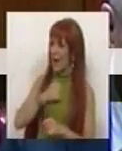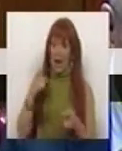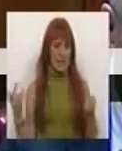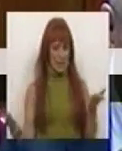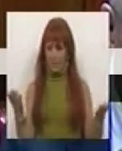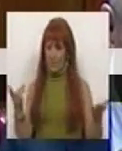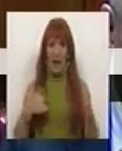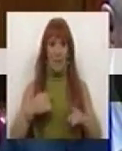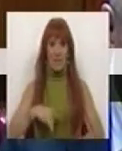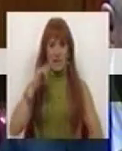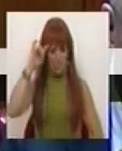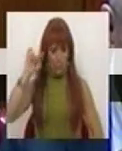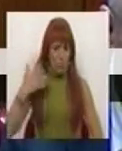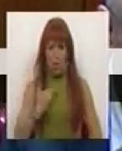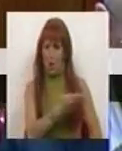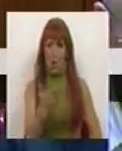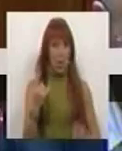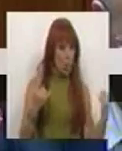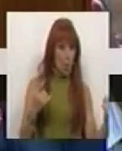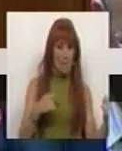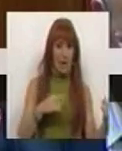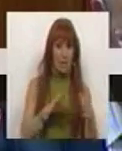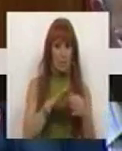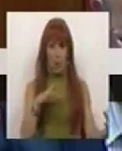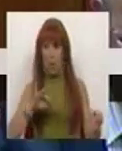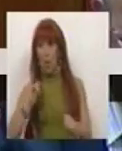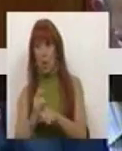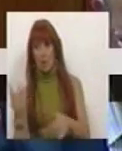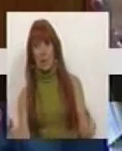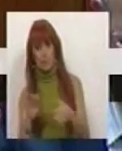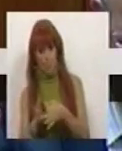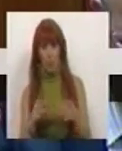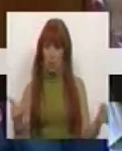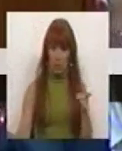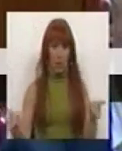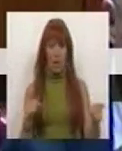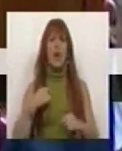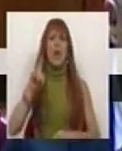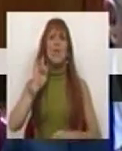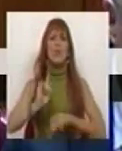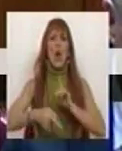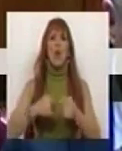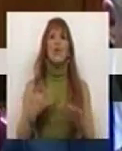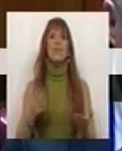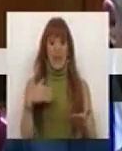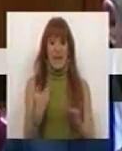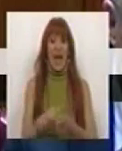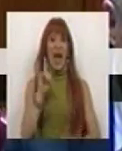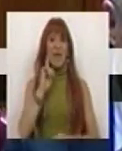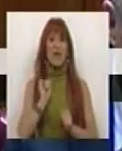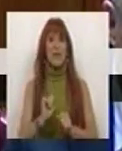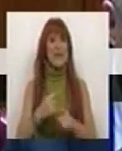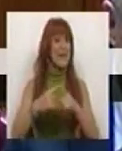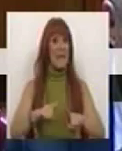habitação, convém ter noção que uma não existe sem a outra. Porque aquilo que valoriza e dá hoje